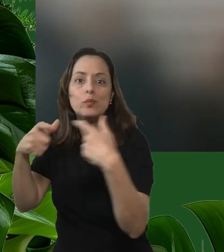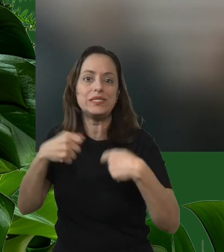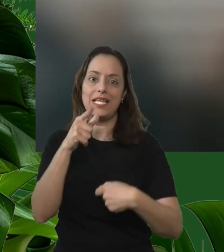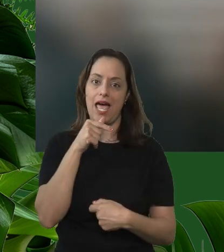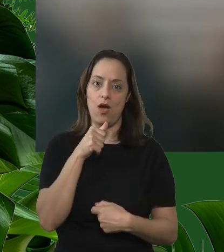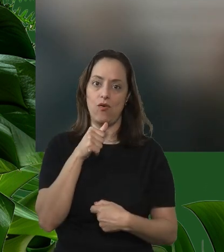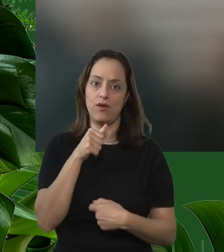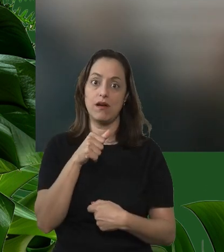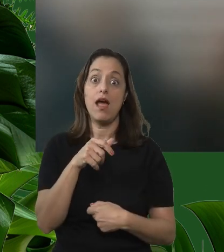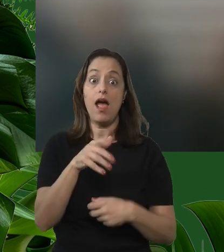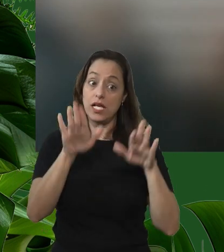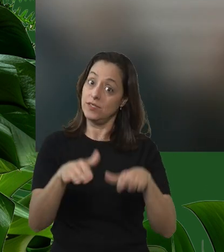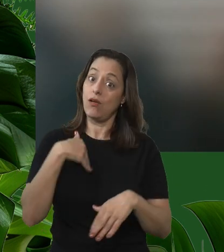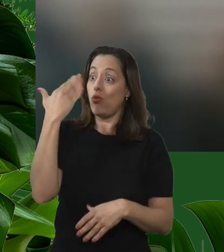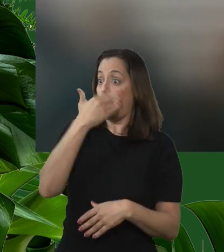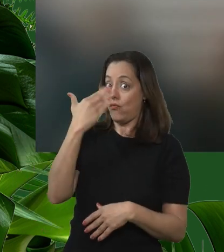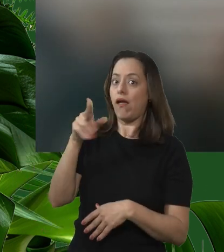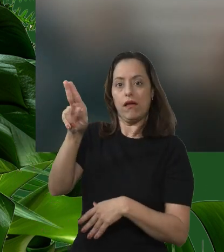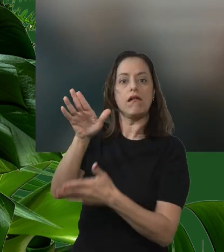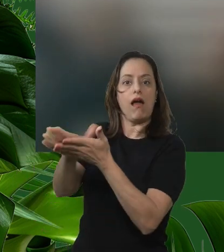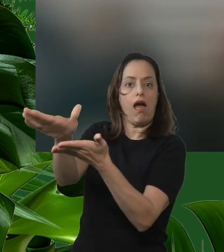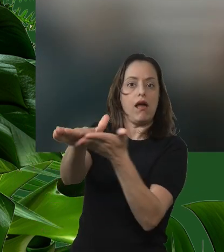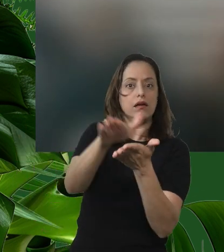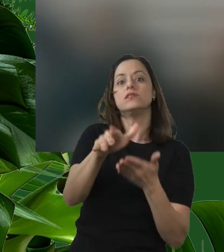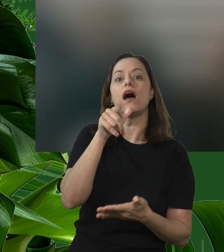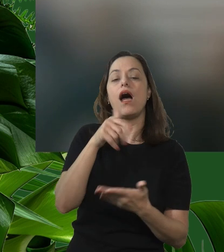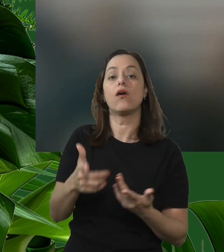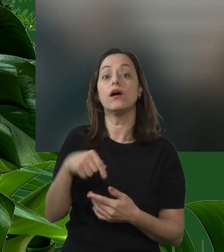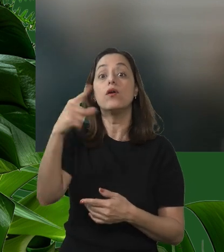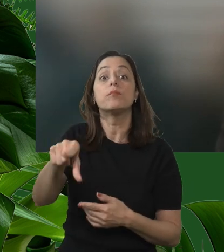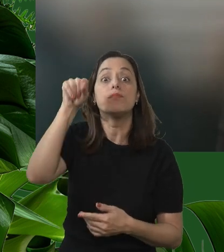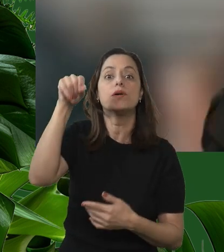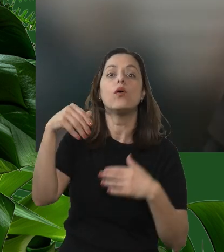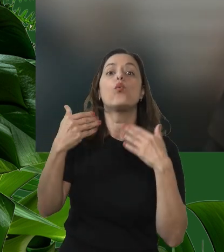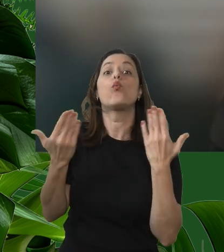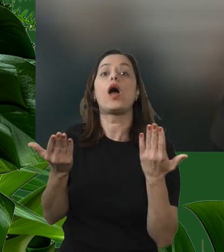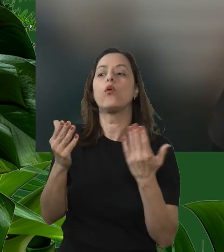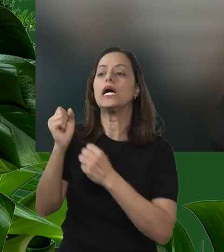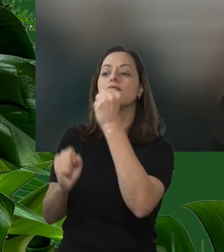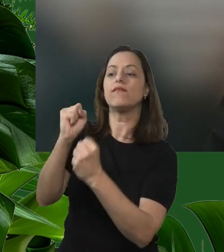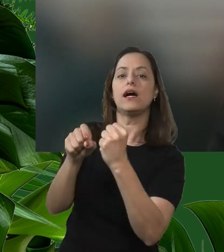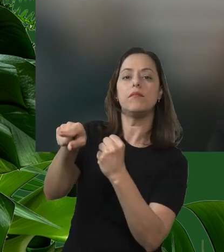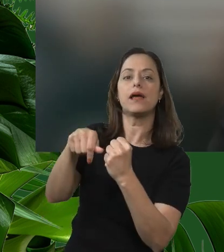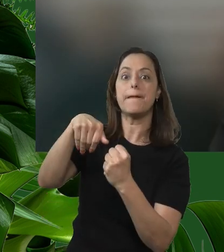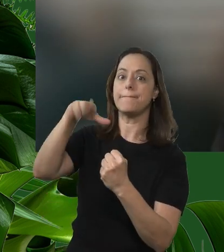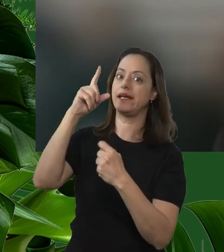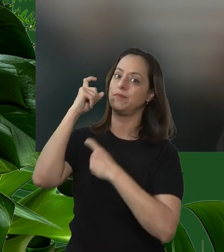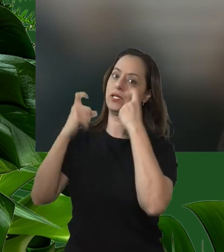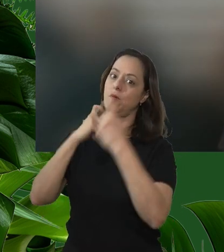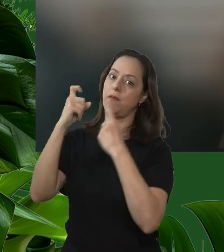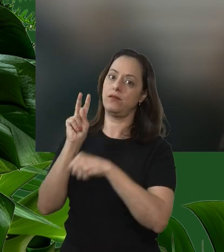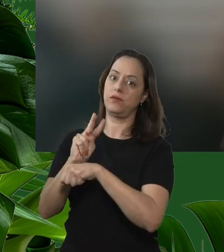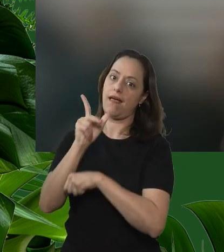padrões de consumo, né? Optando por indústrias e produtos menos hidrointensivos, né? Com menor intensidade